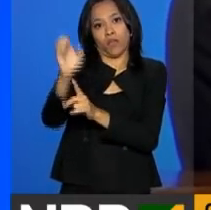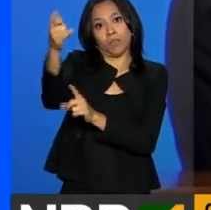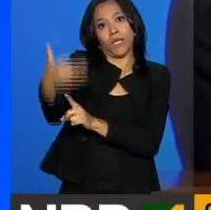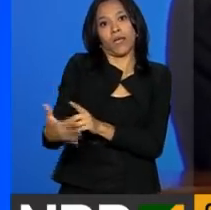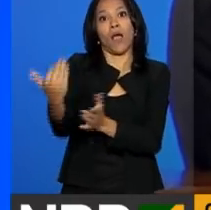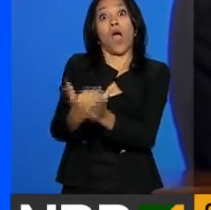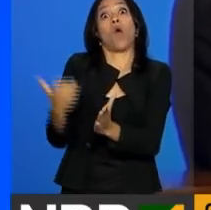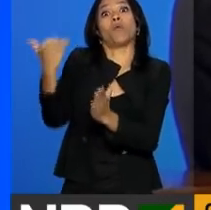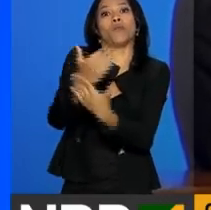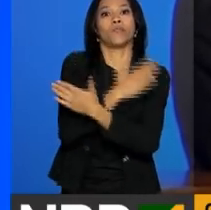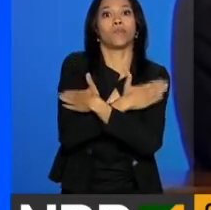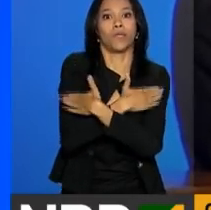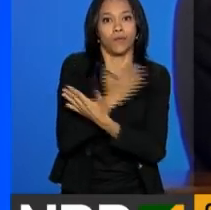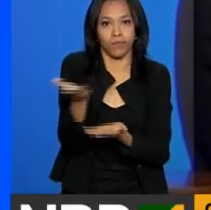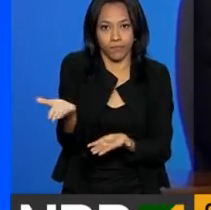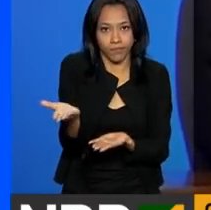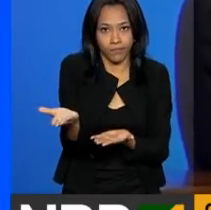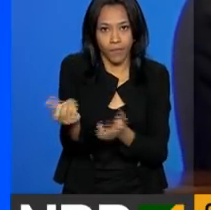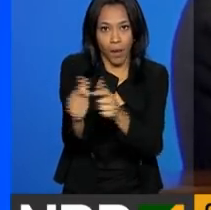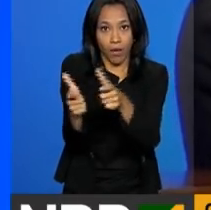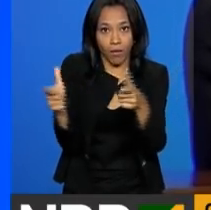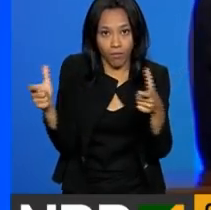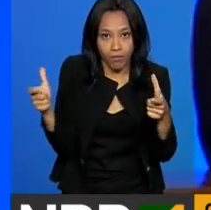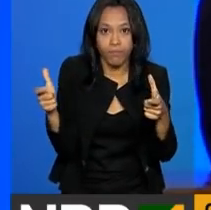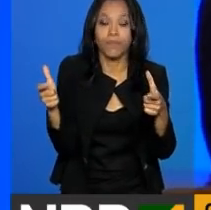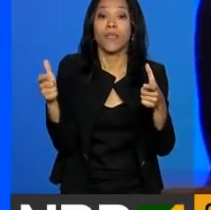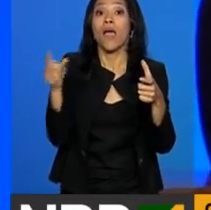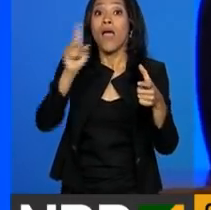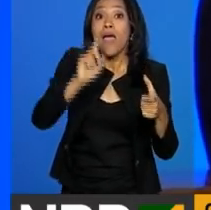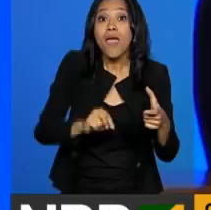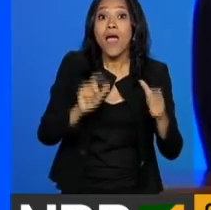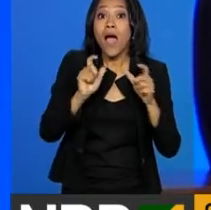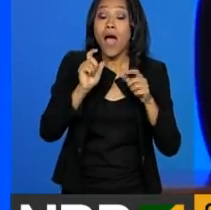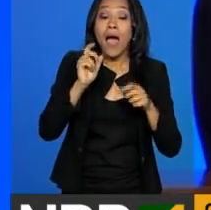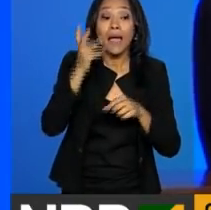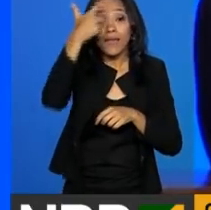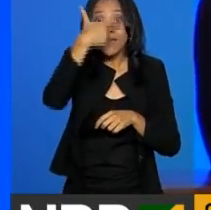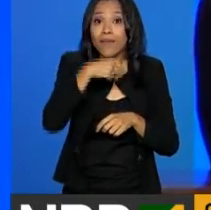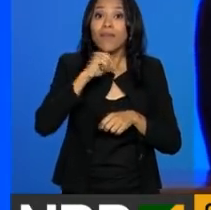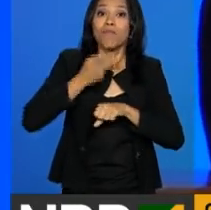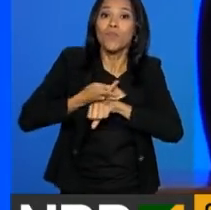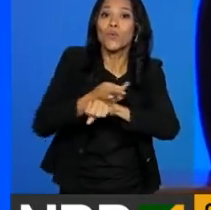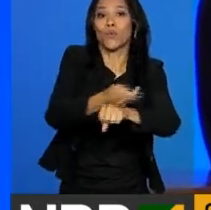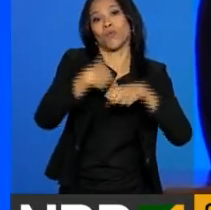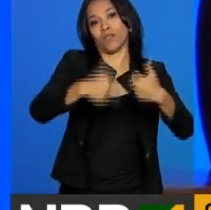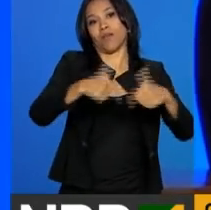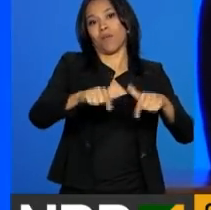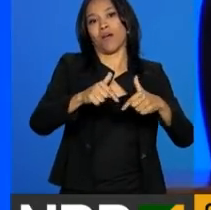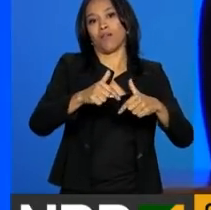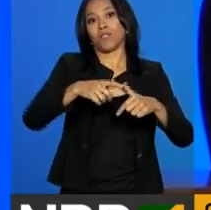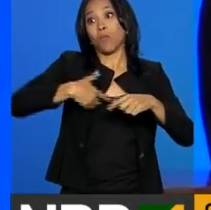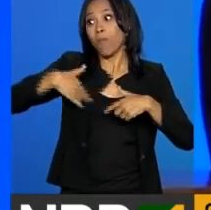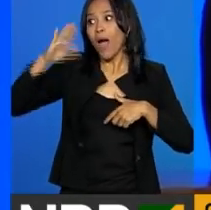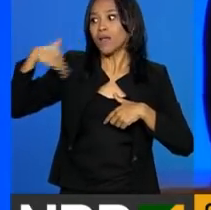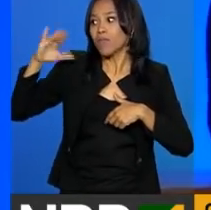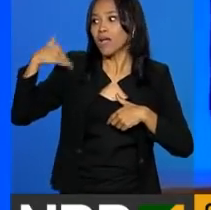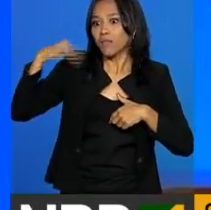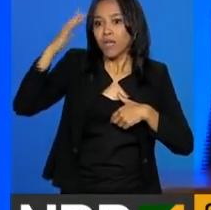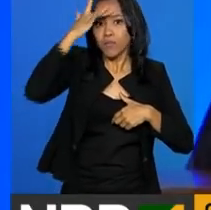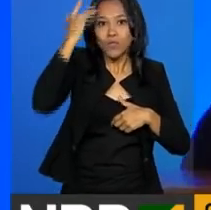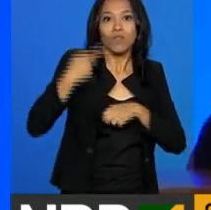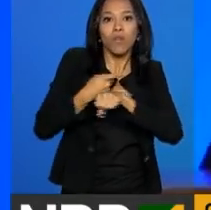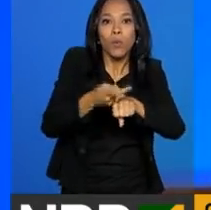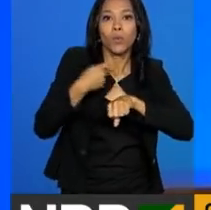desemprego é é que aumentou o número daqueles que procuram emprego e aqueles que procuram emprego alentados que se acham